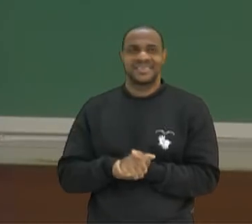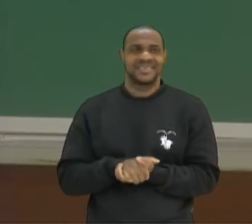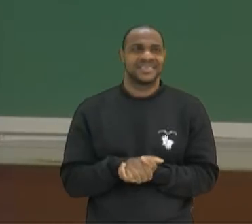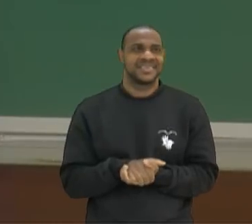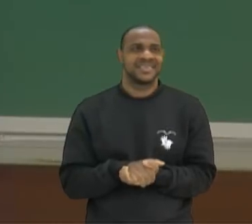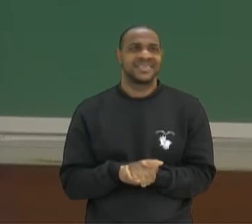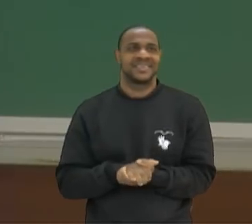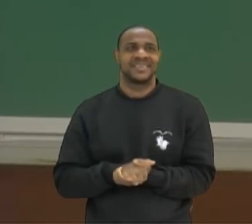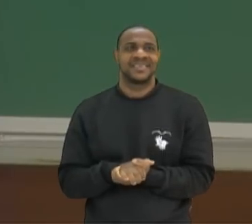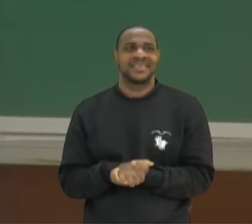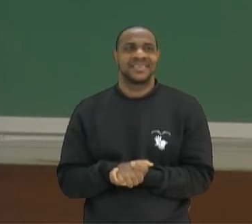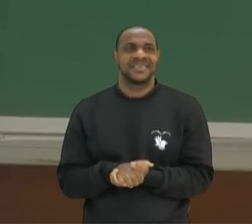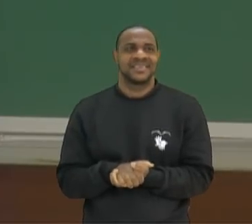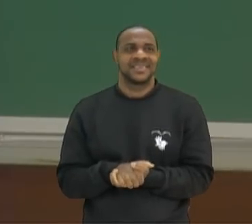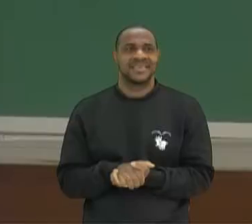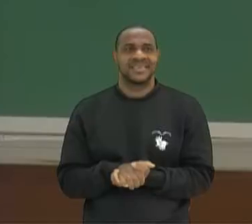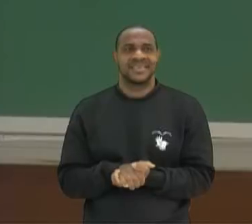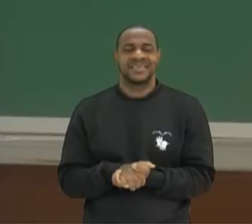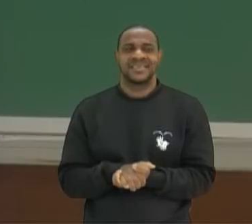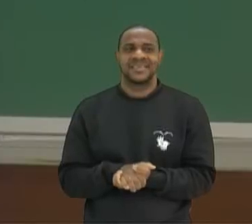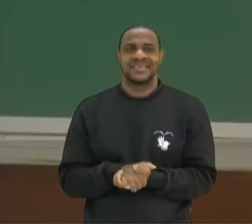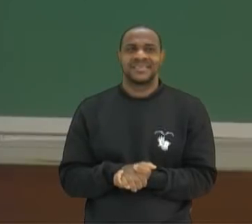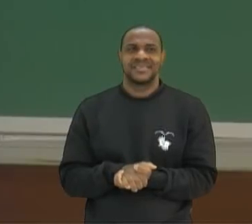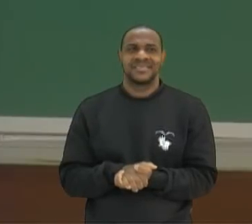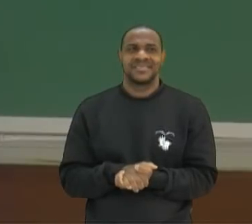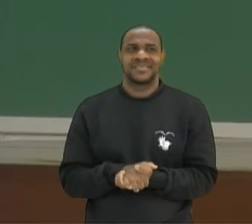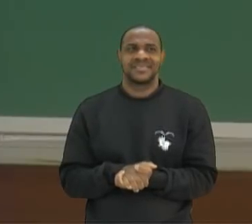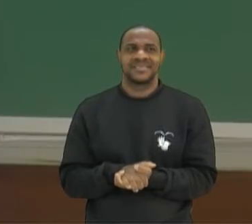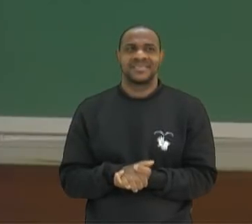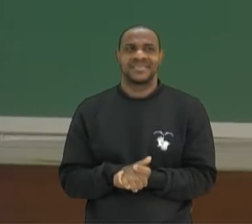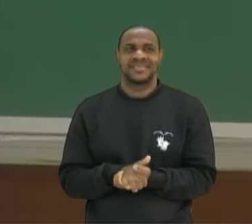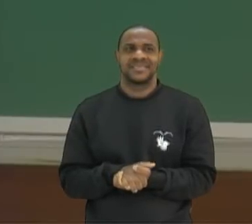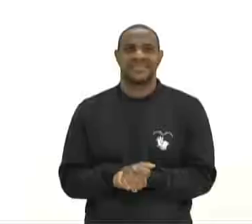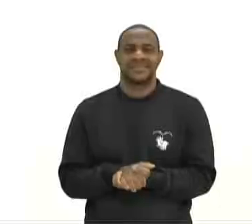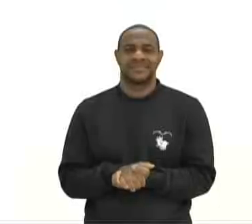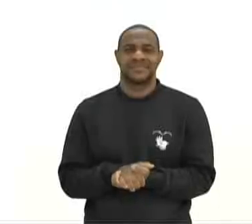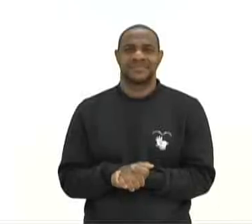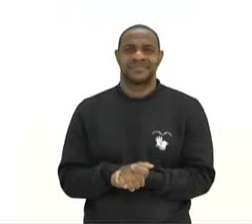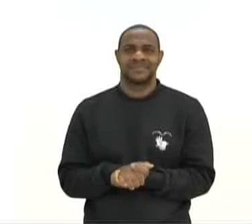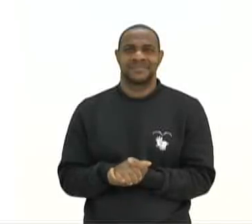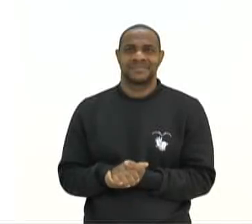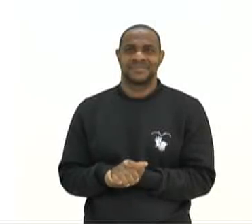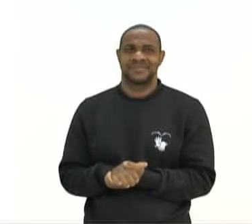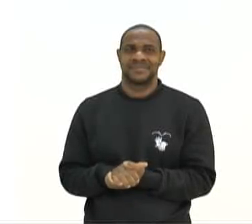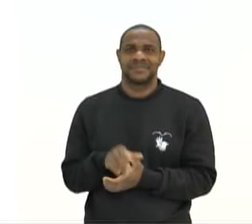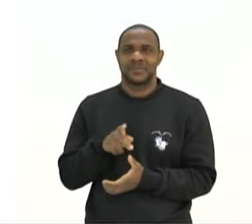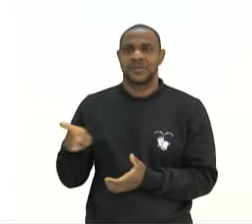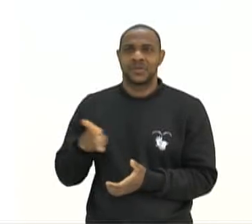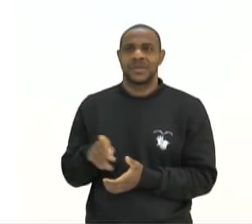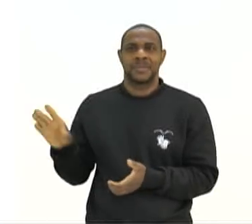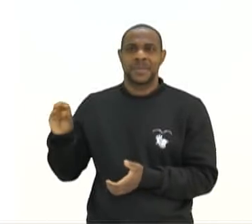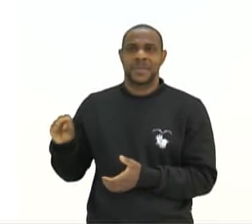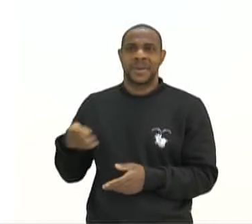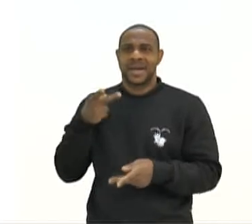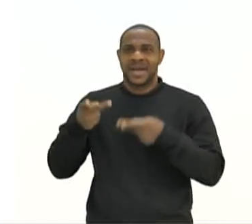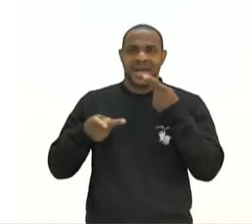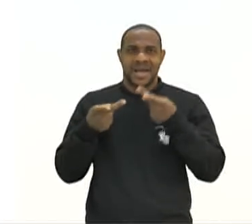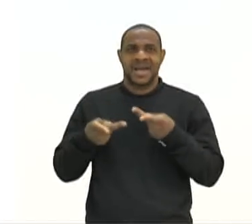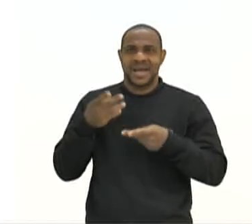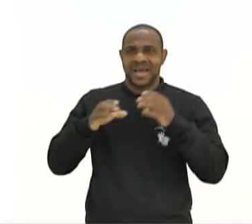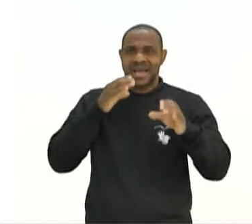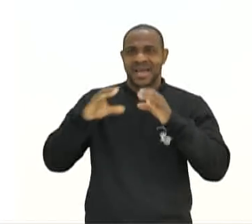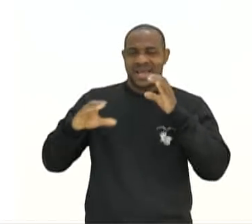better land where all my brothers walk hand in hand, tell me why, oh why, oh why can't my dream